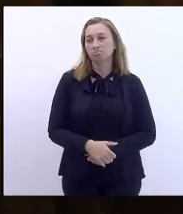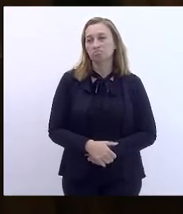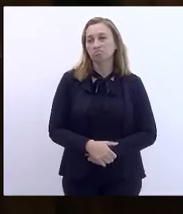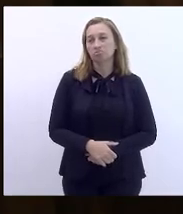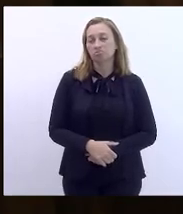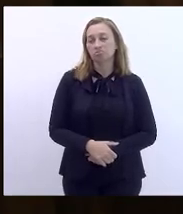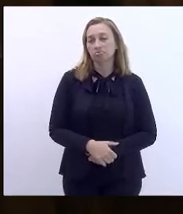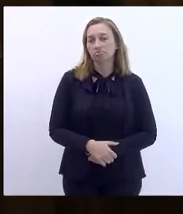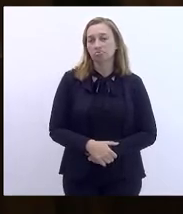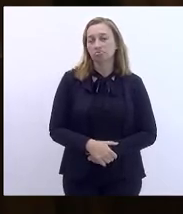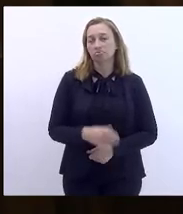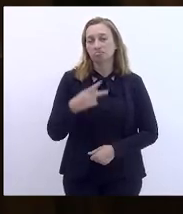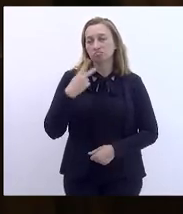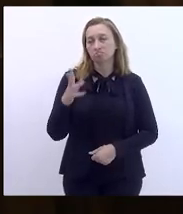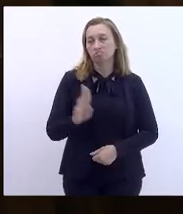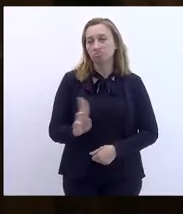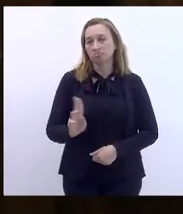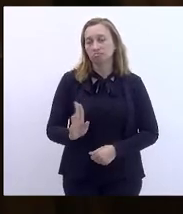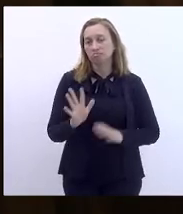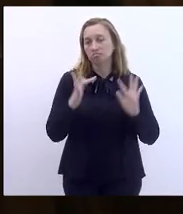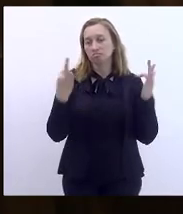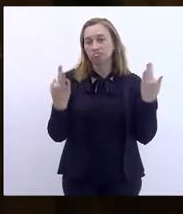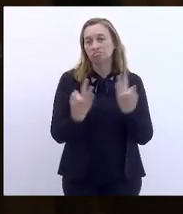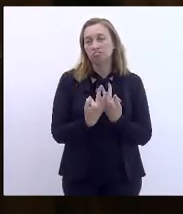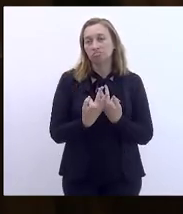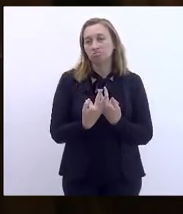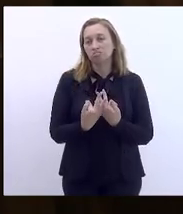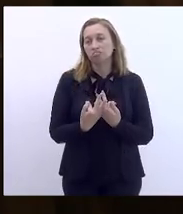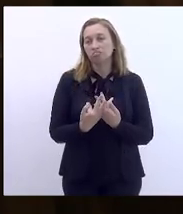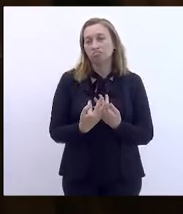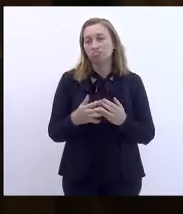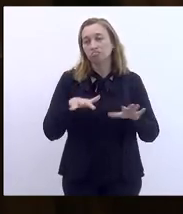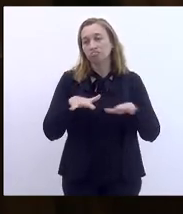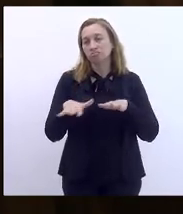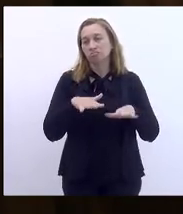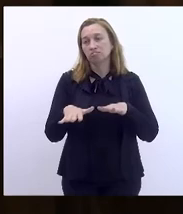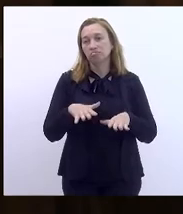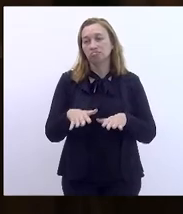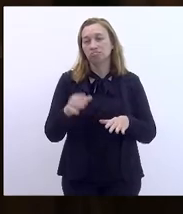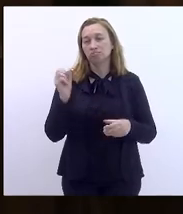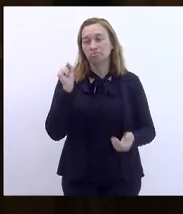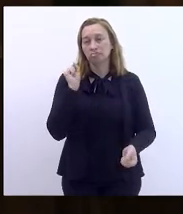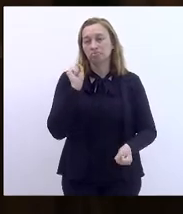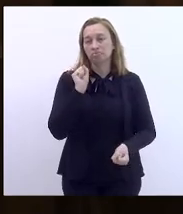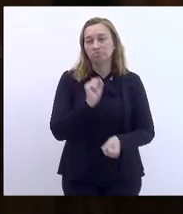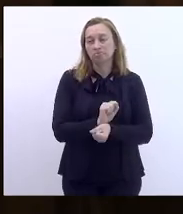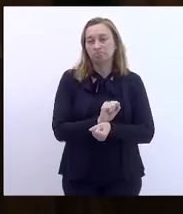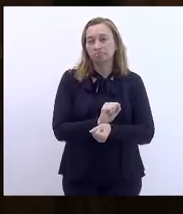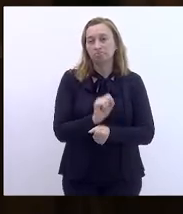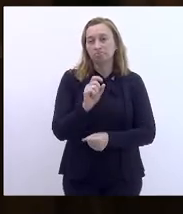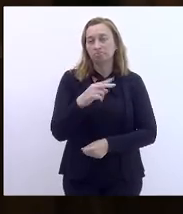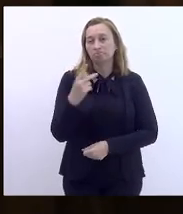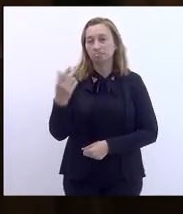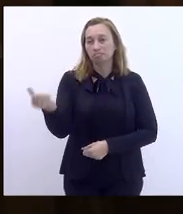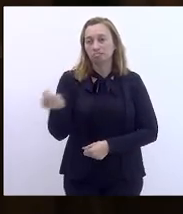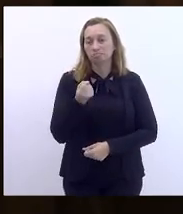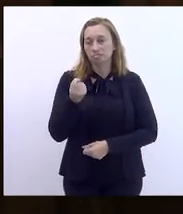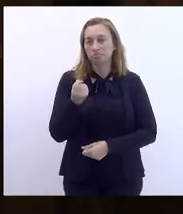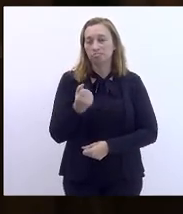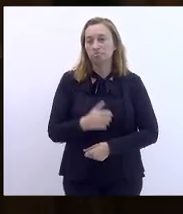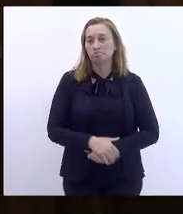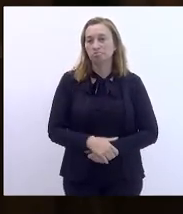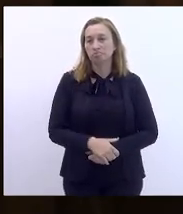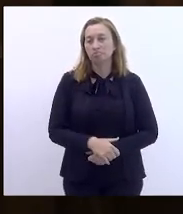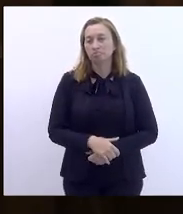hoje eu vou falar em nome dos familiares em nome do movimento pare de uma me matar aqui tem vários movimentos